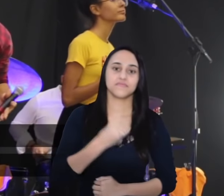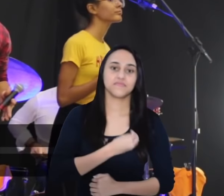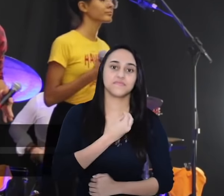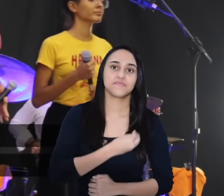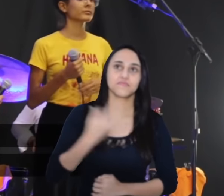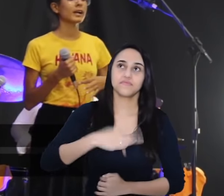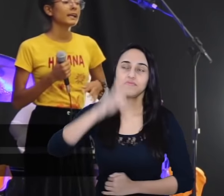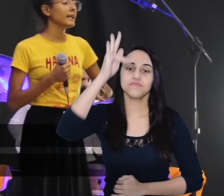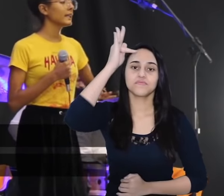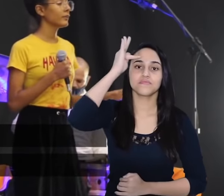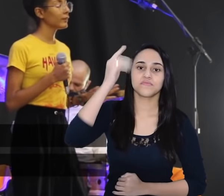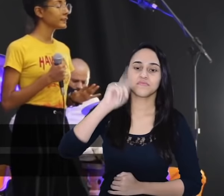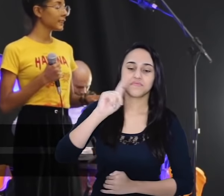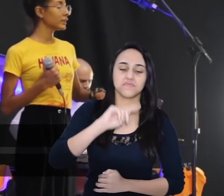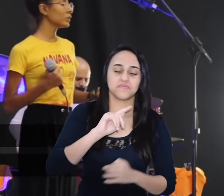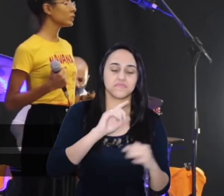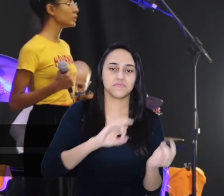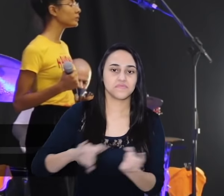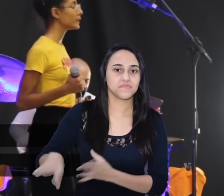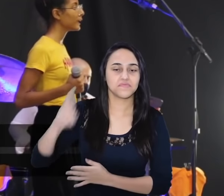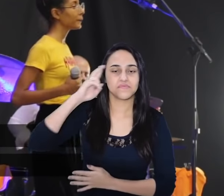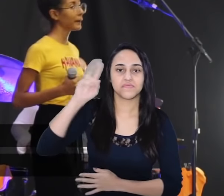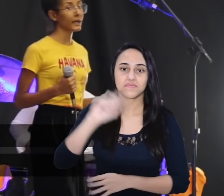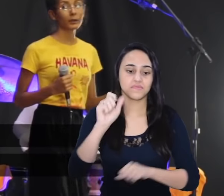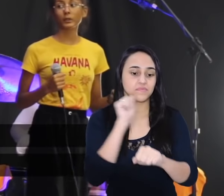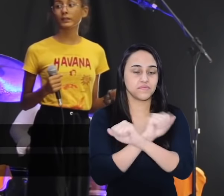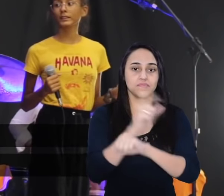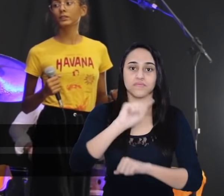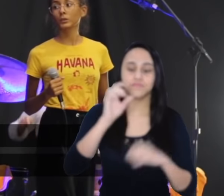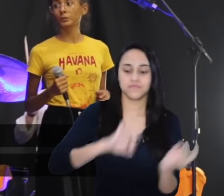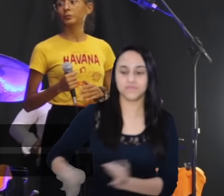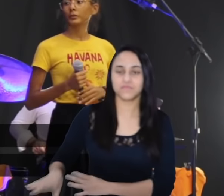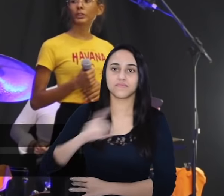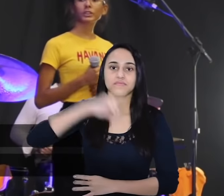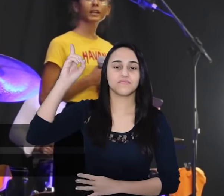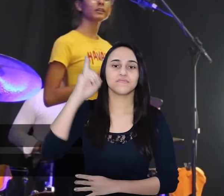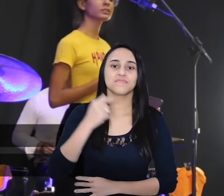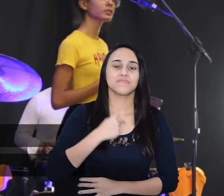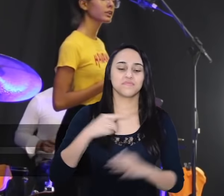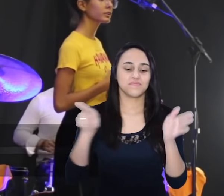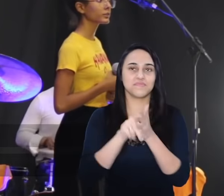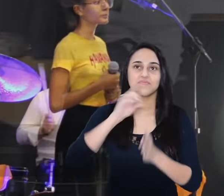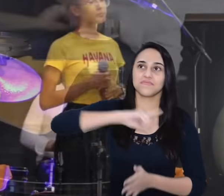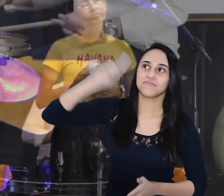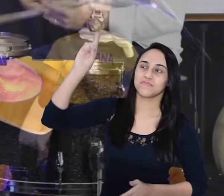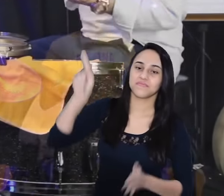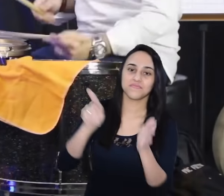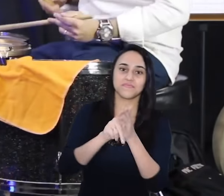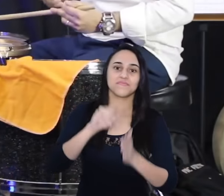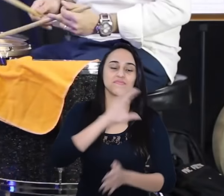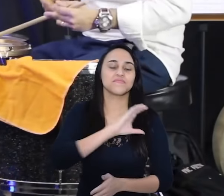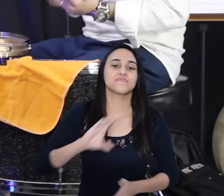vivo pela fé e não vacilo. Eu não paro, eu não desisto. Eu sou de Deus, eu sou de Cristo.